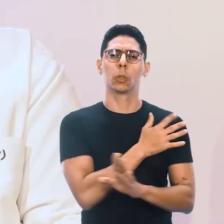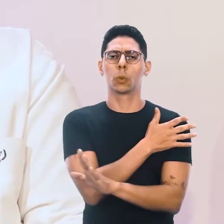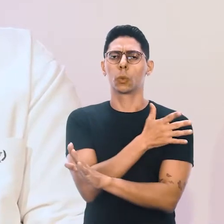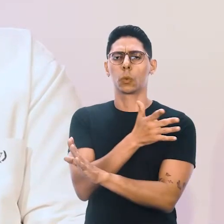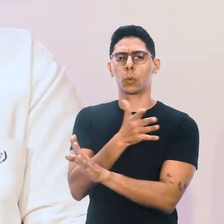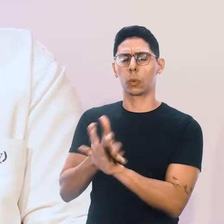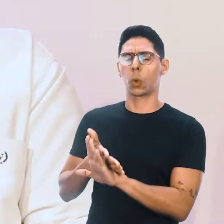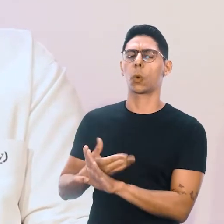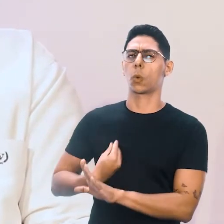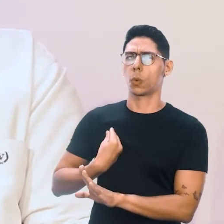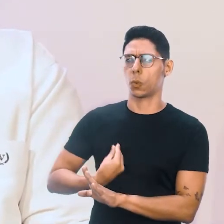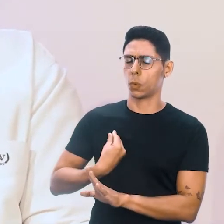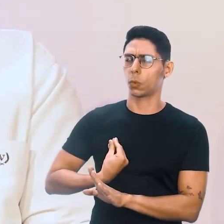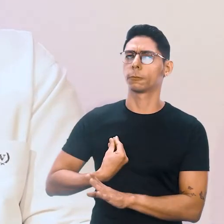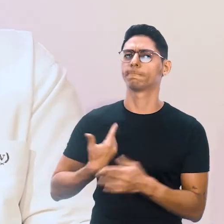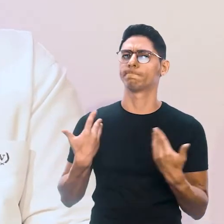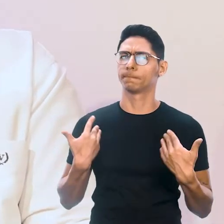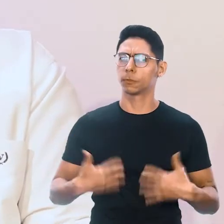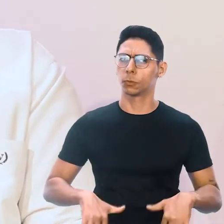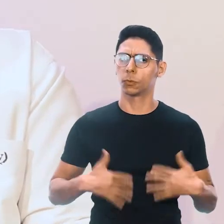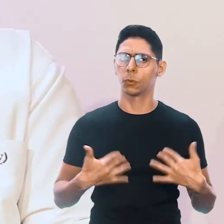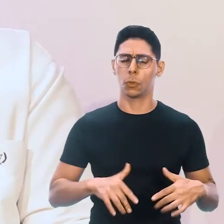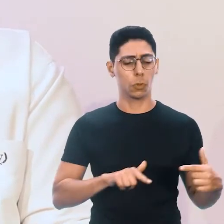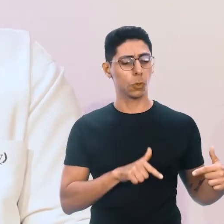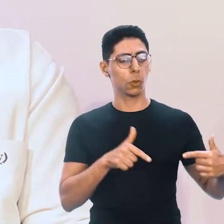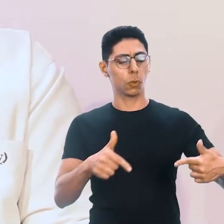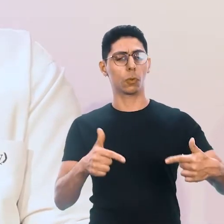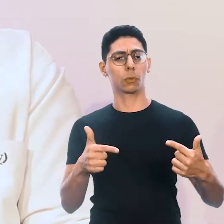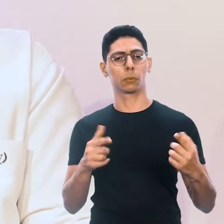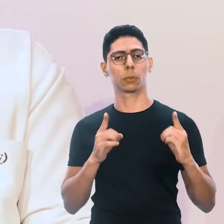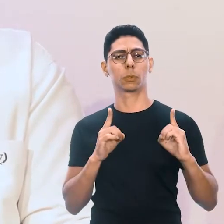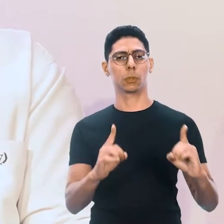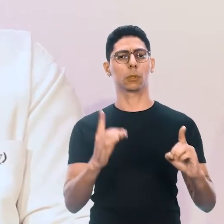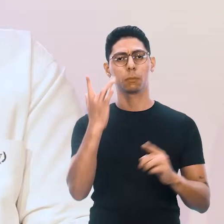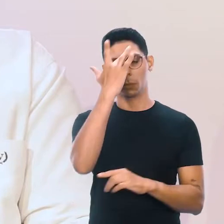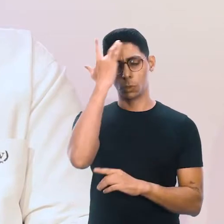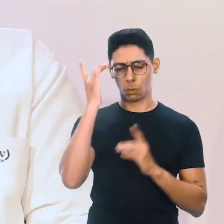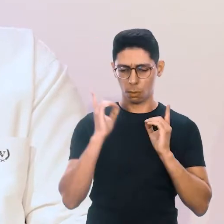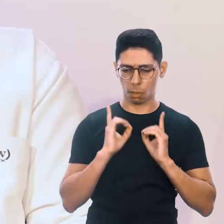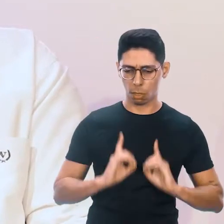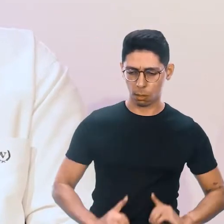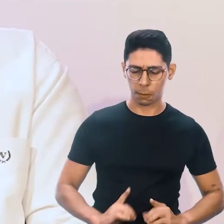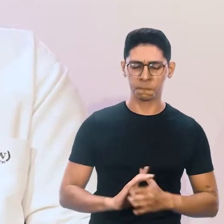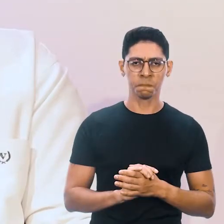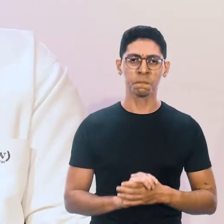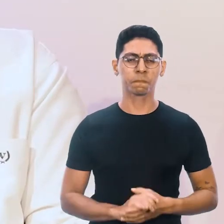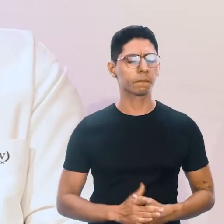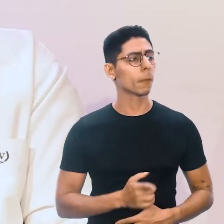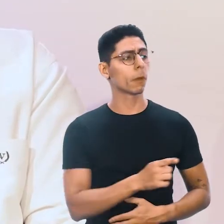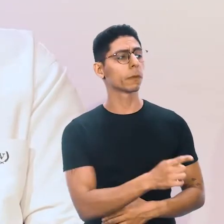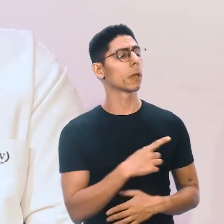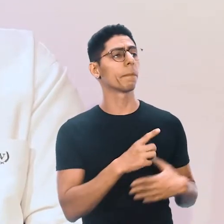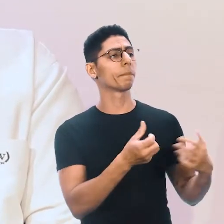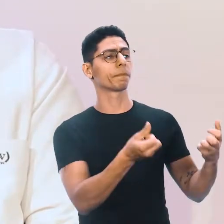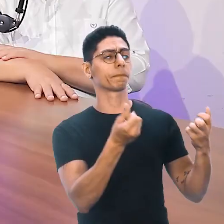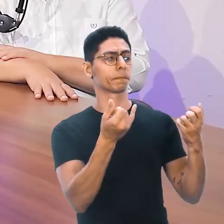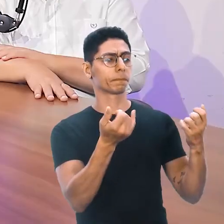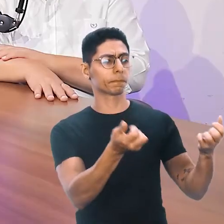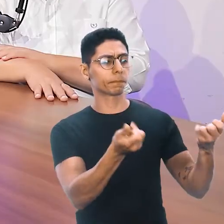aí de luta pelos direitos das pessoas com deficiência. Tuca, então você me